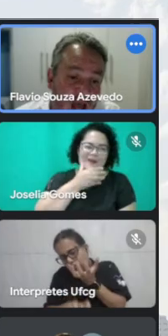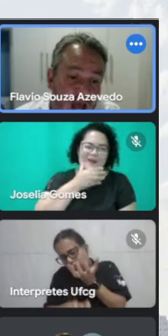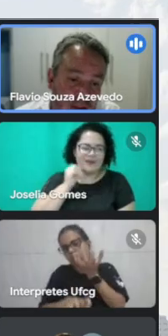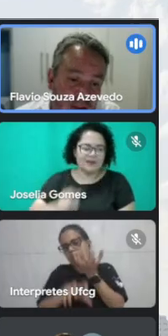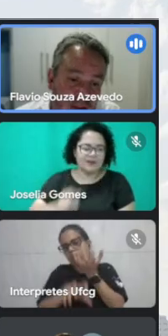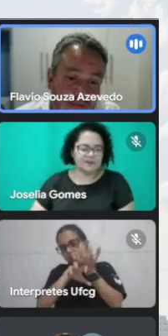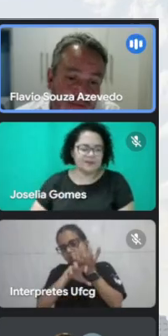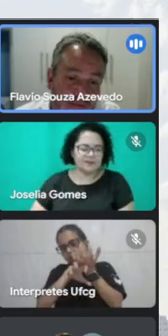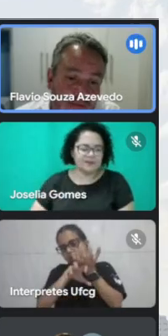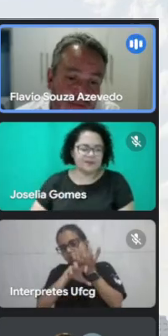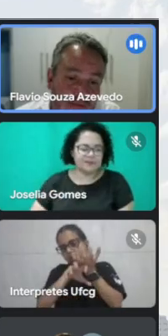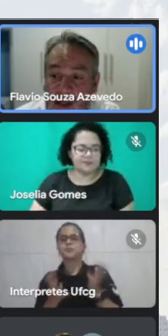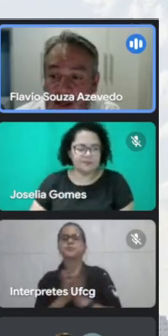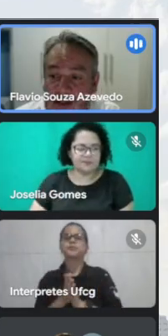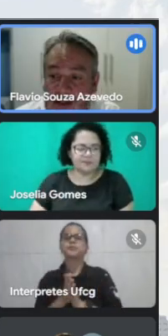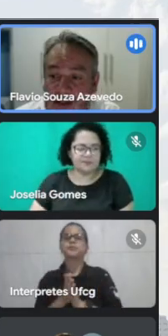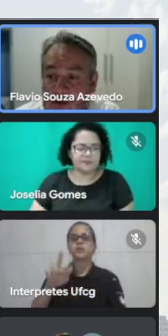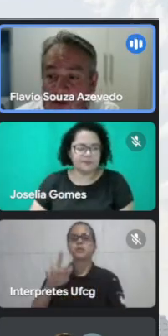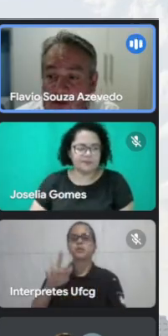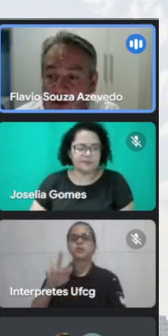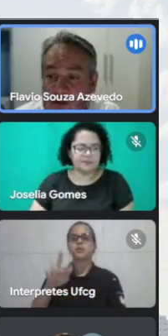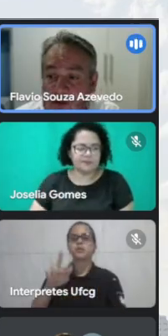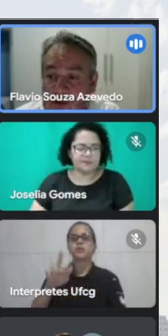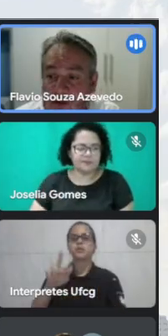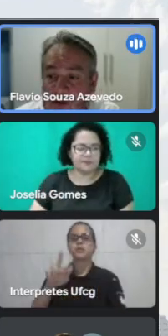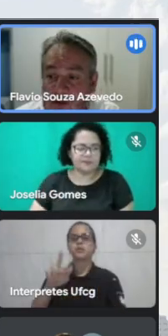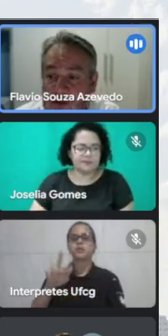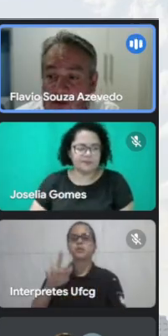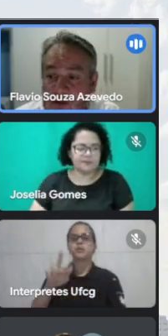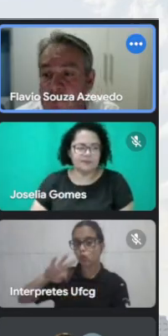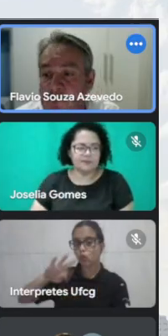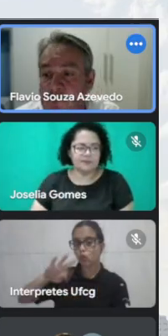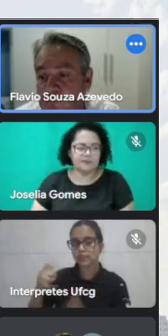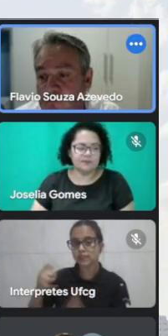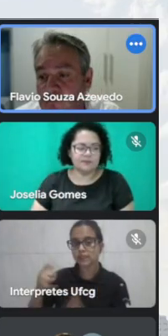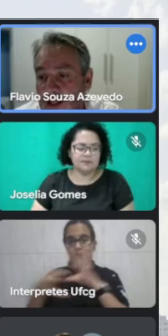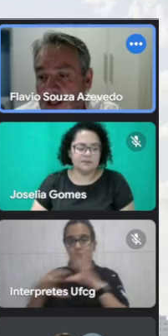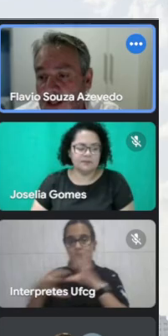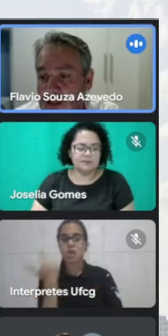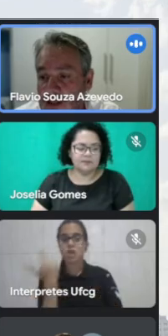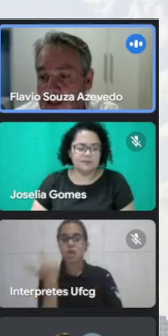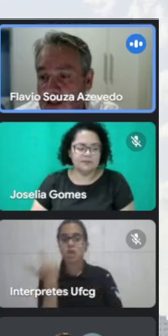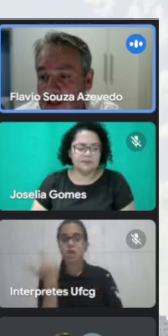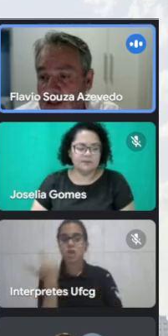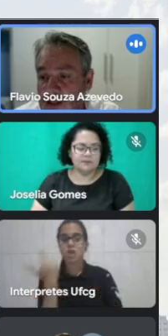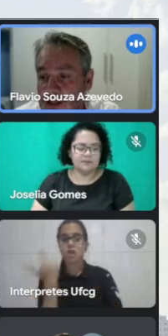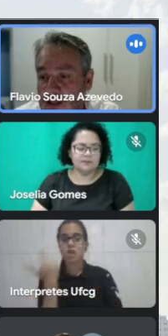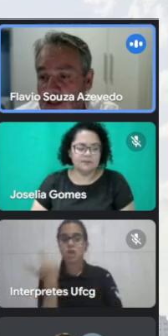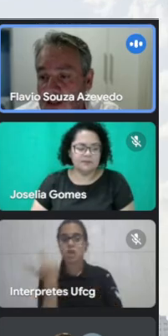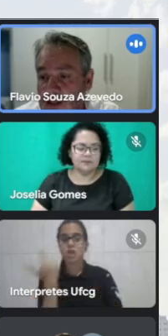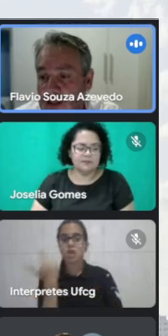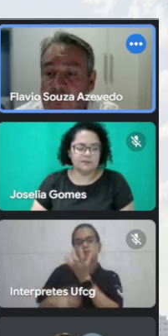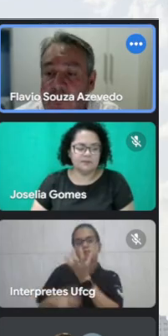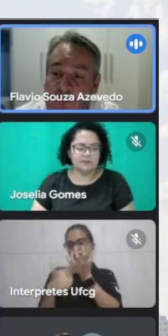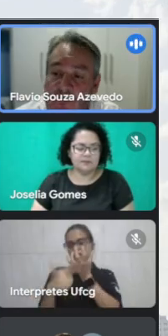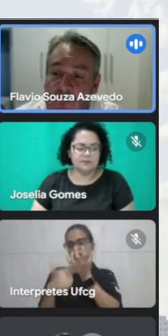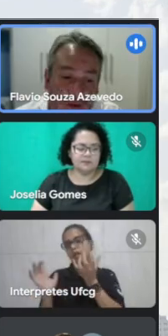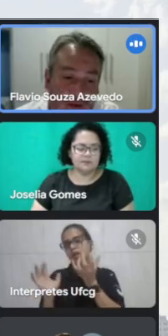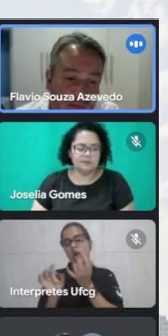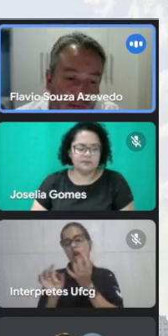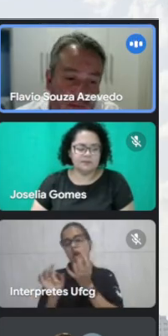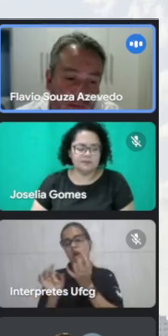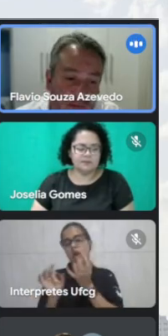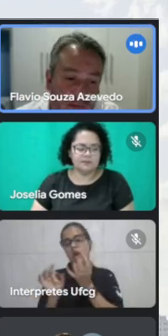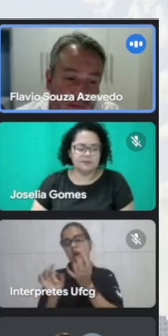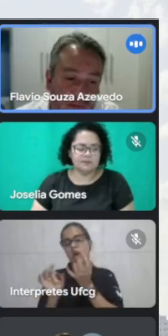A flutuante livre, ela não é enraizada no sedimento, tá certo? Ela fica solta e fica